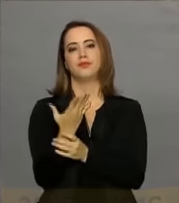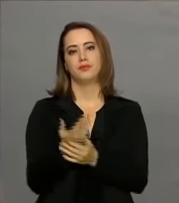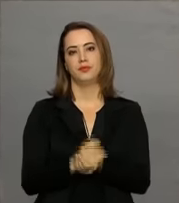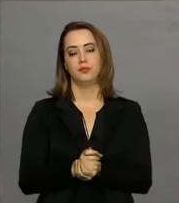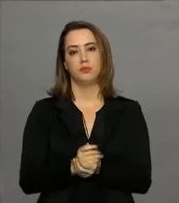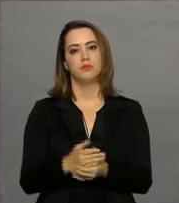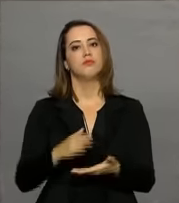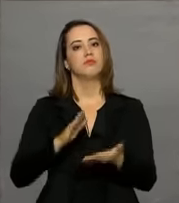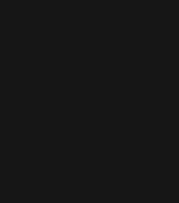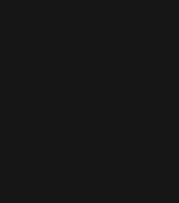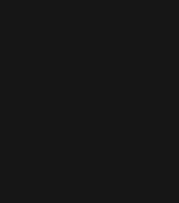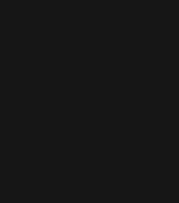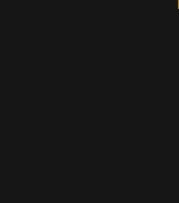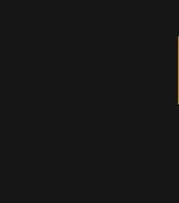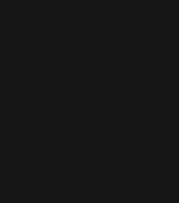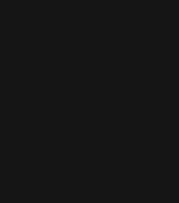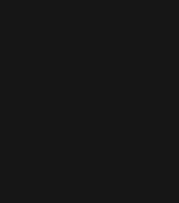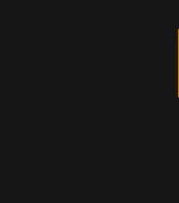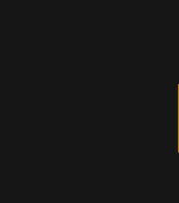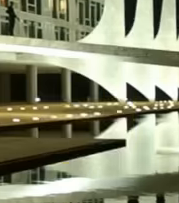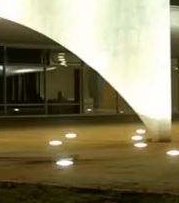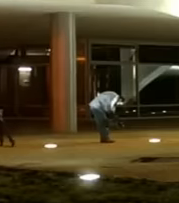nascerão meus